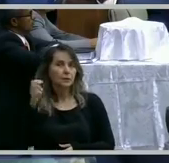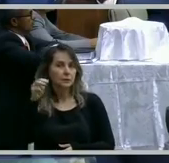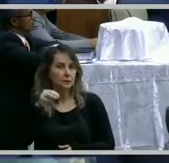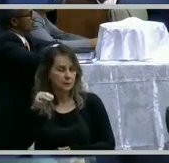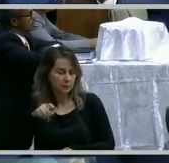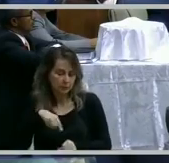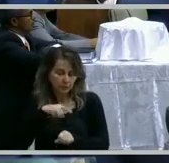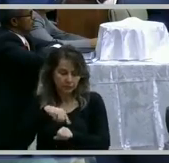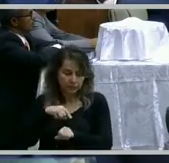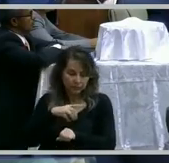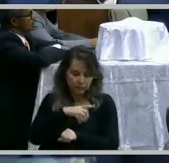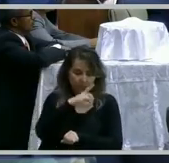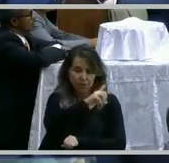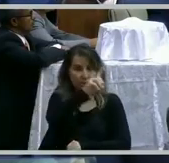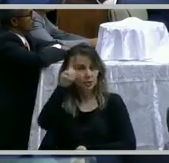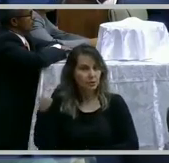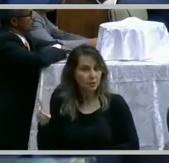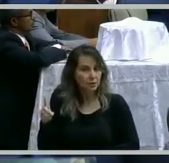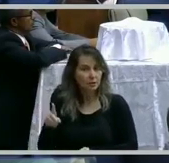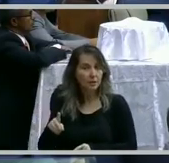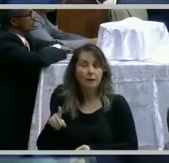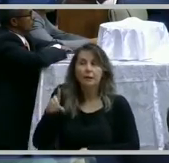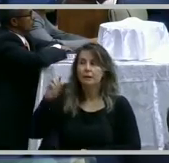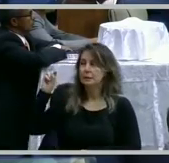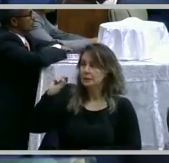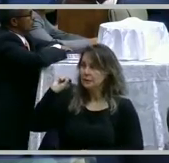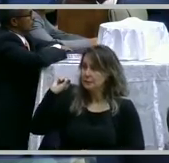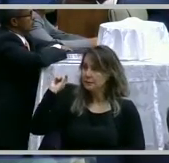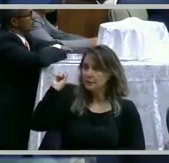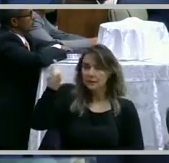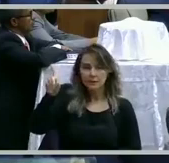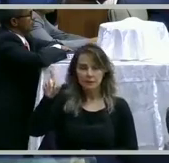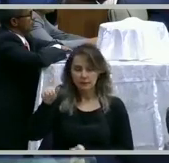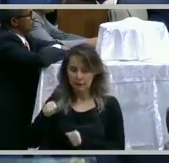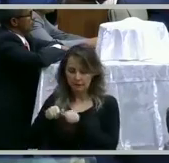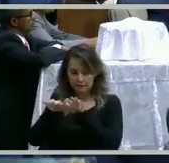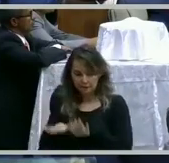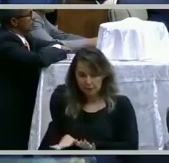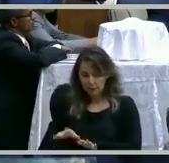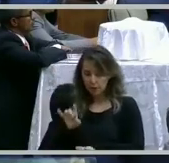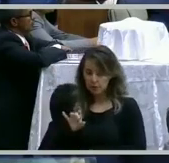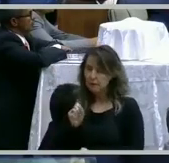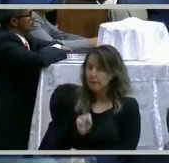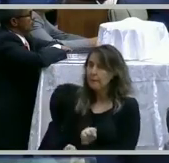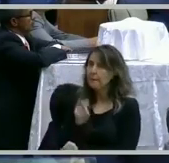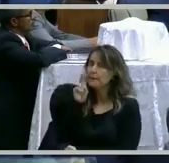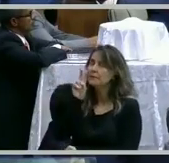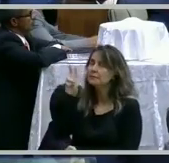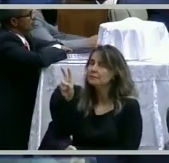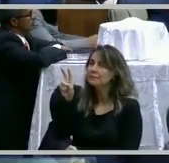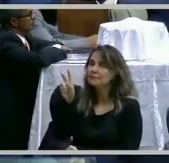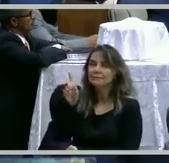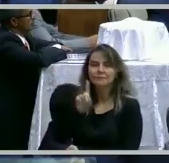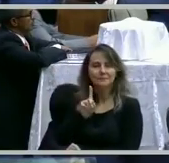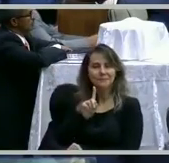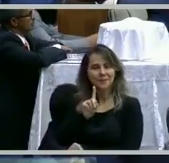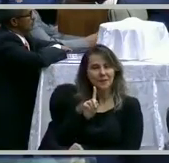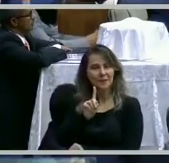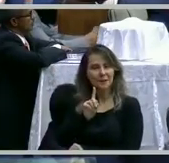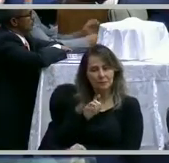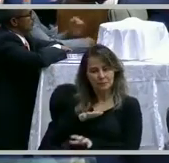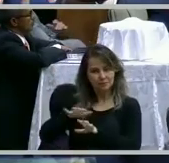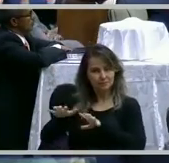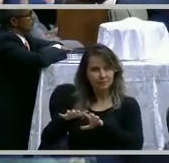horas ou quantos dias, mas o importante é que ele não continuou. Ele saiu de lá. Porque logo em seguida, o Espírito Santo